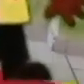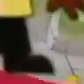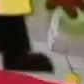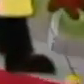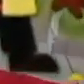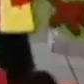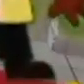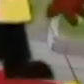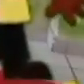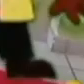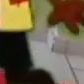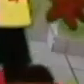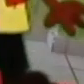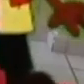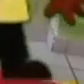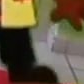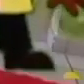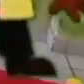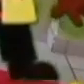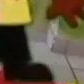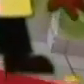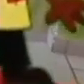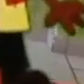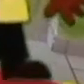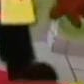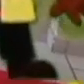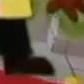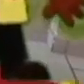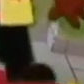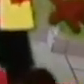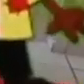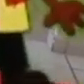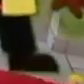boi, o menino que trago no bucho,